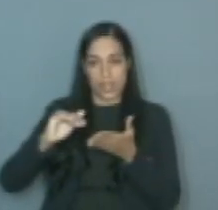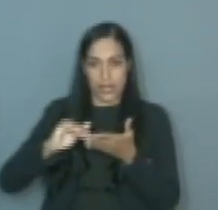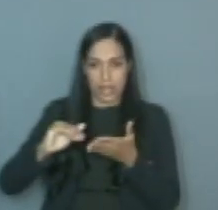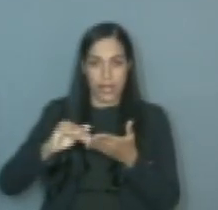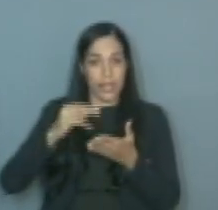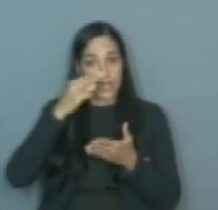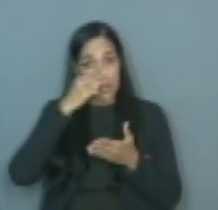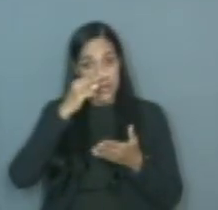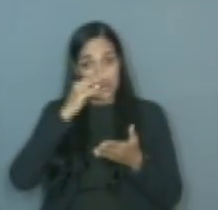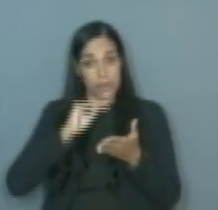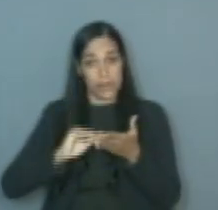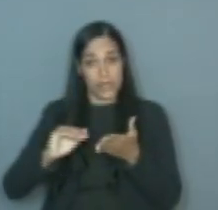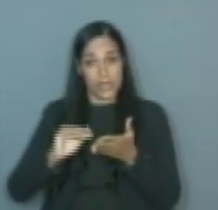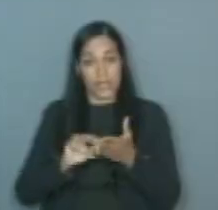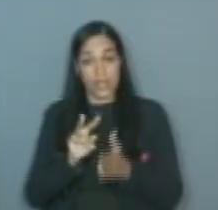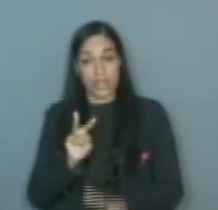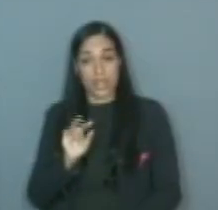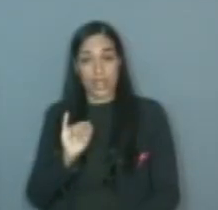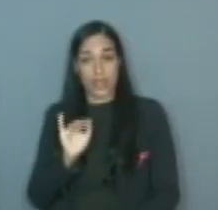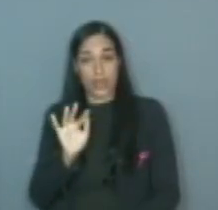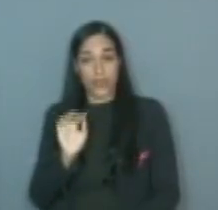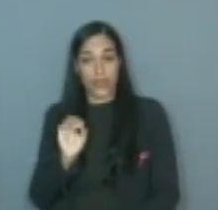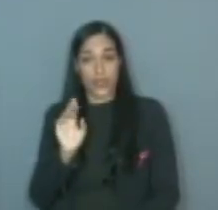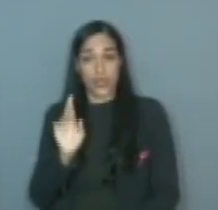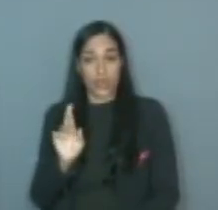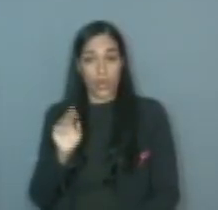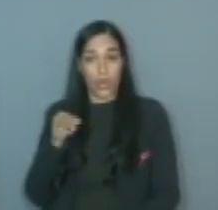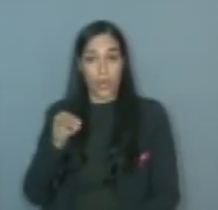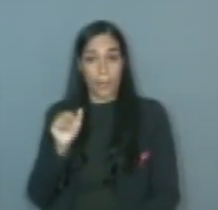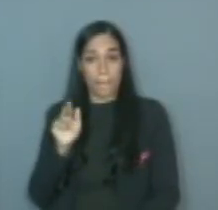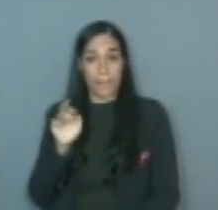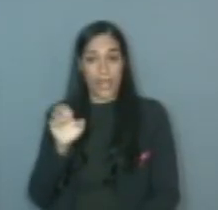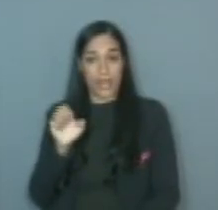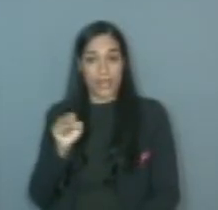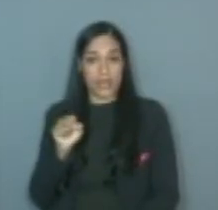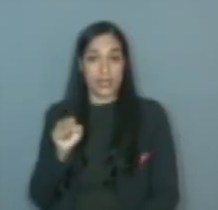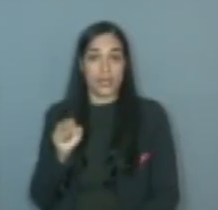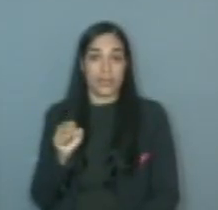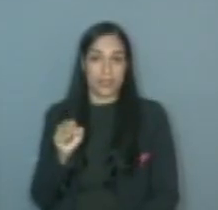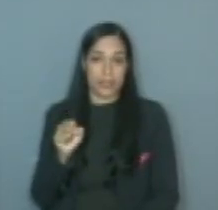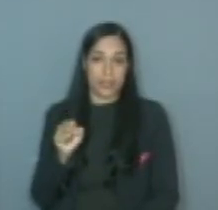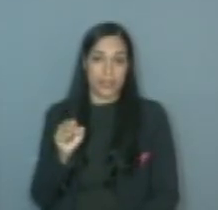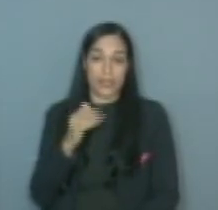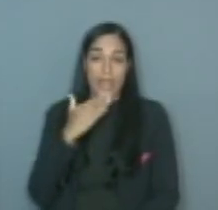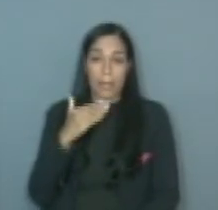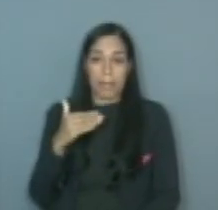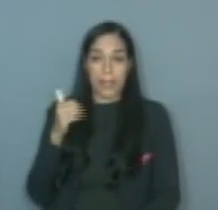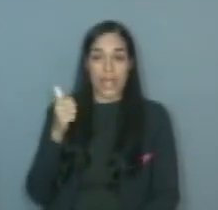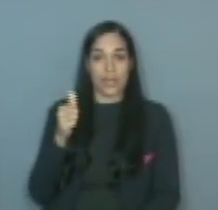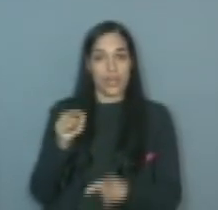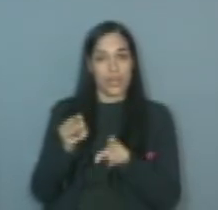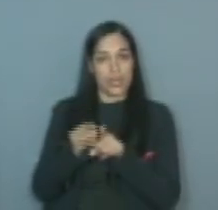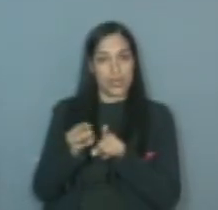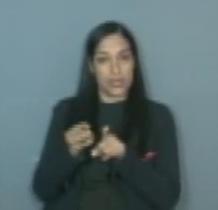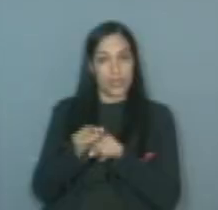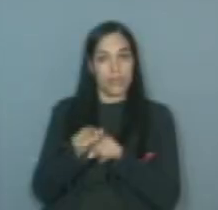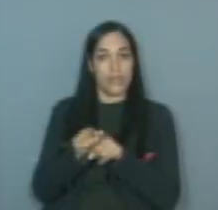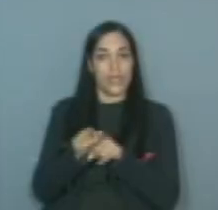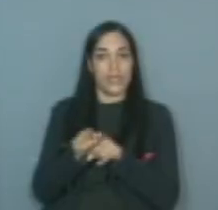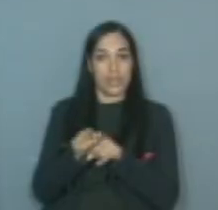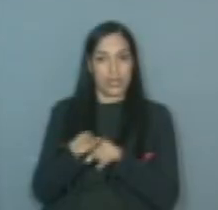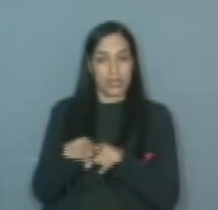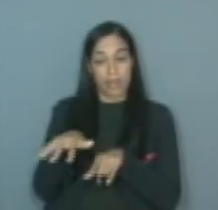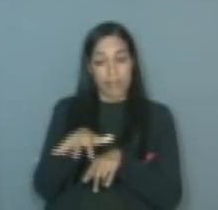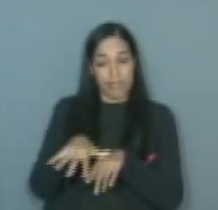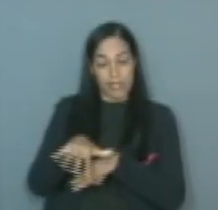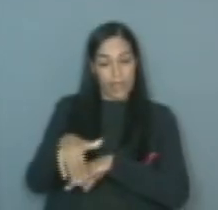mesmo secretário, o senhor Vitor Marques, que também é o vice-prefeito da cidade, para melhorias também da